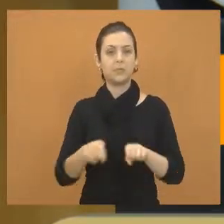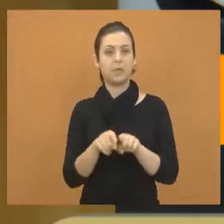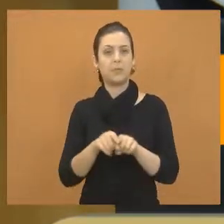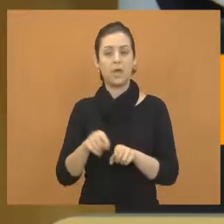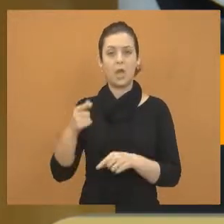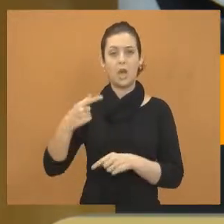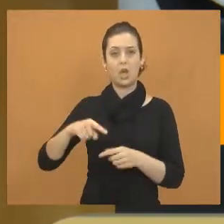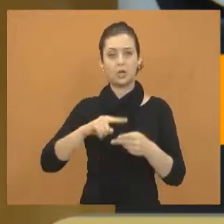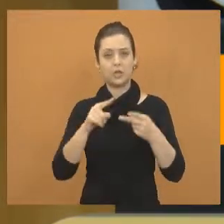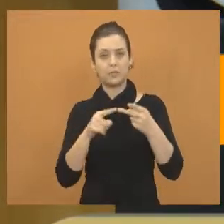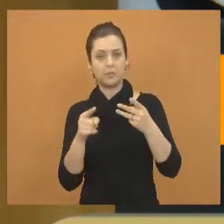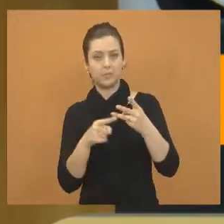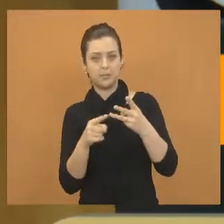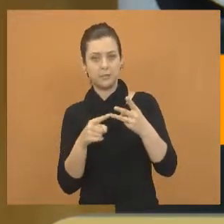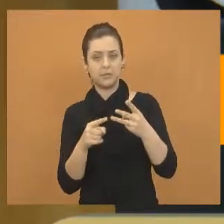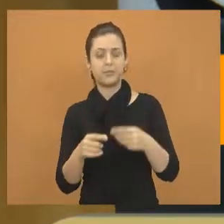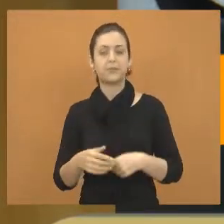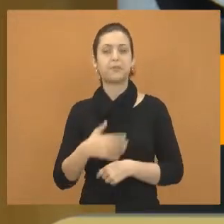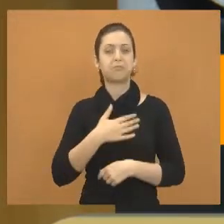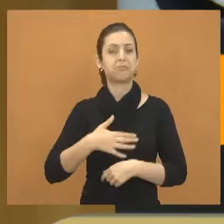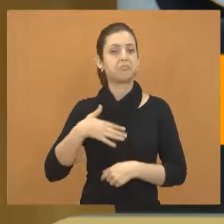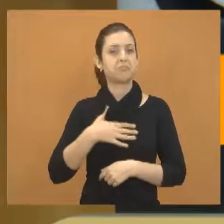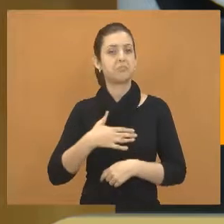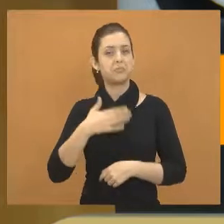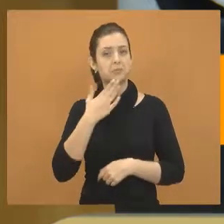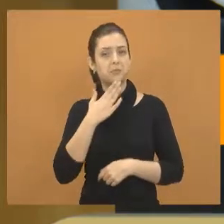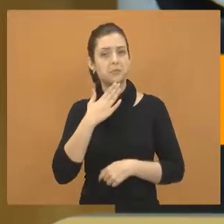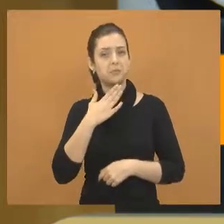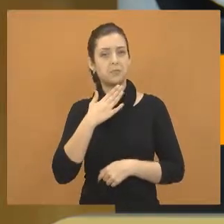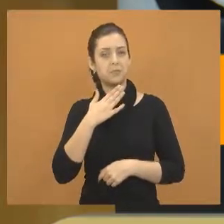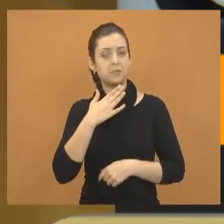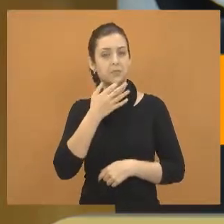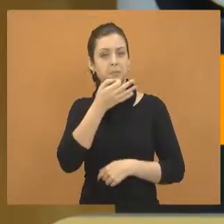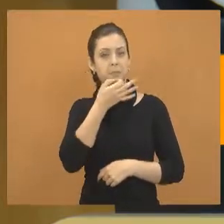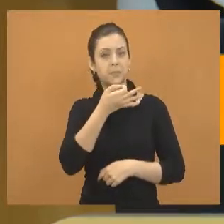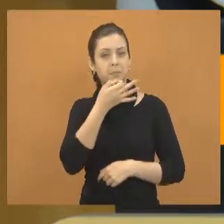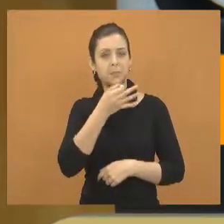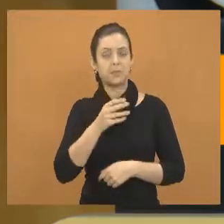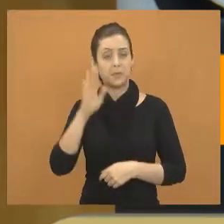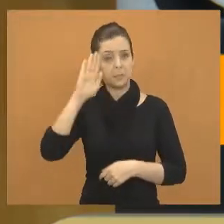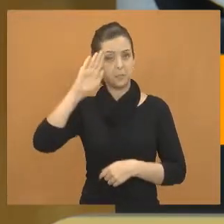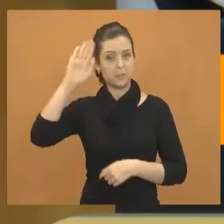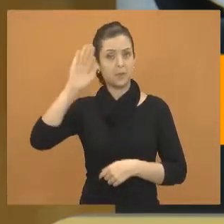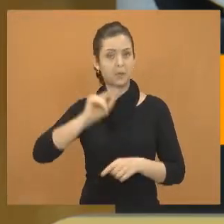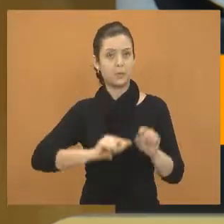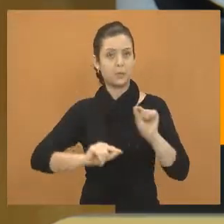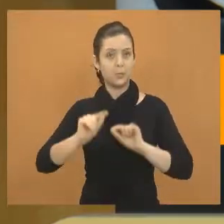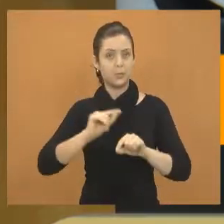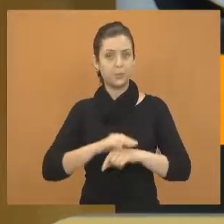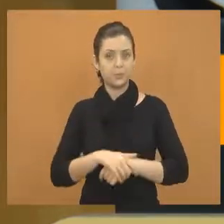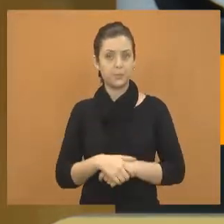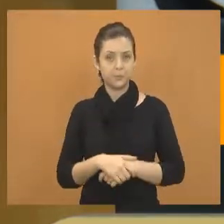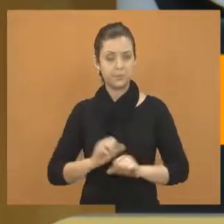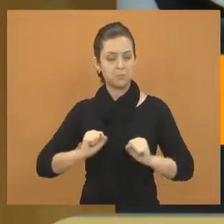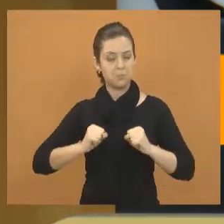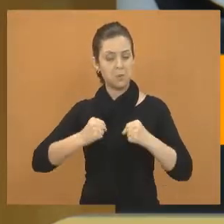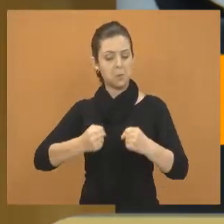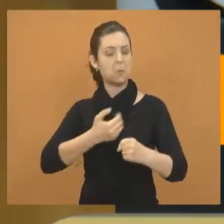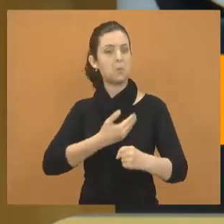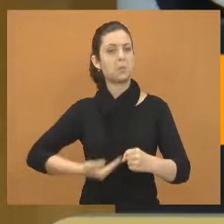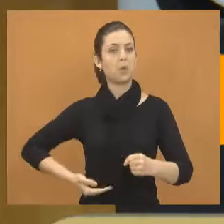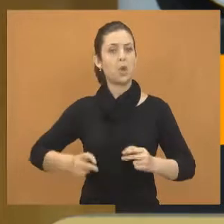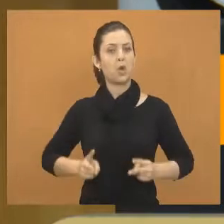um outro tópico que eu gostaria de falar, que é principalmente o empenho do governo